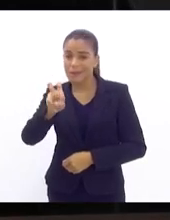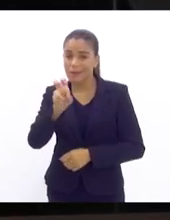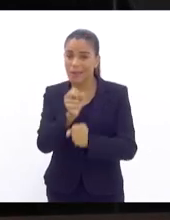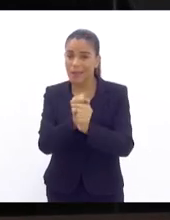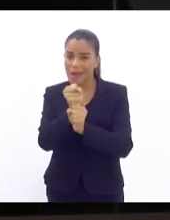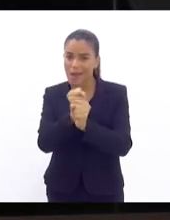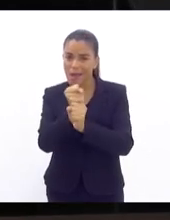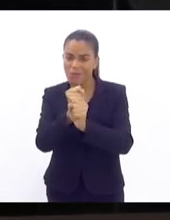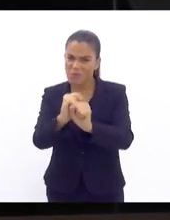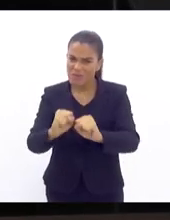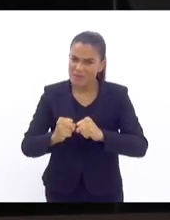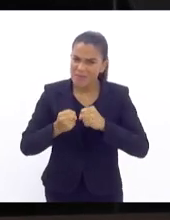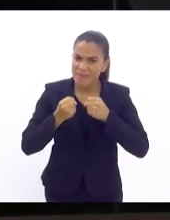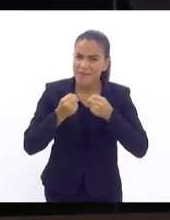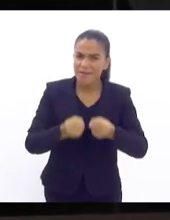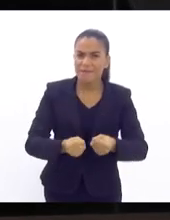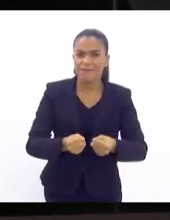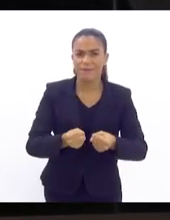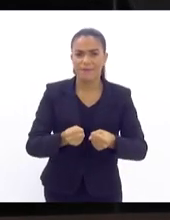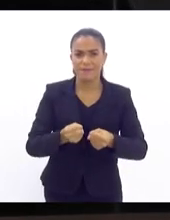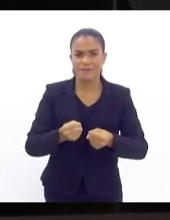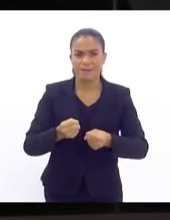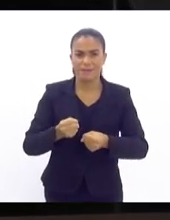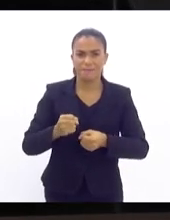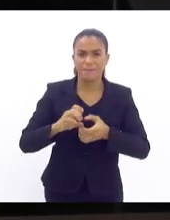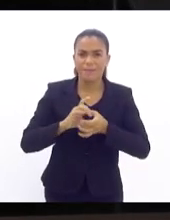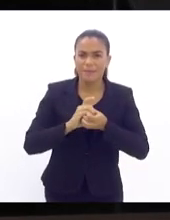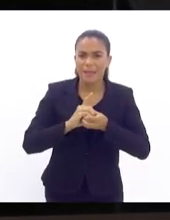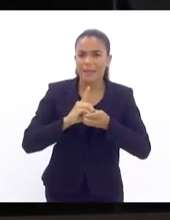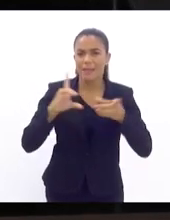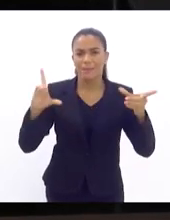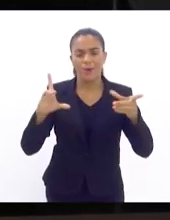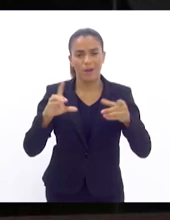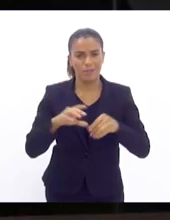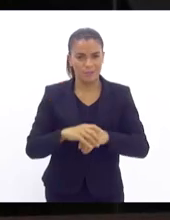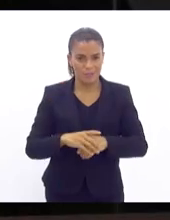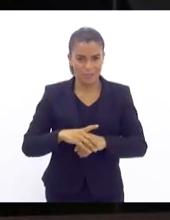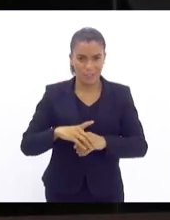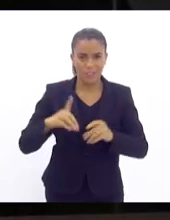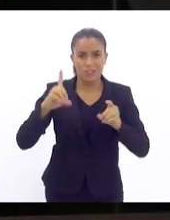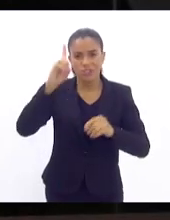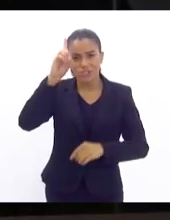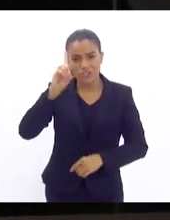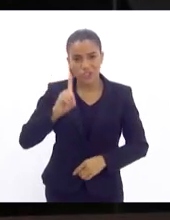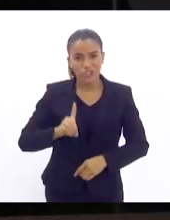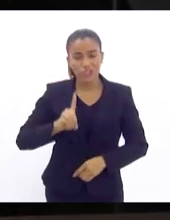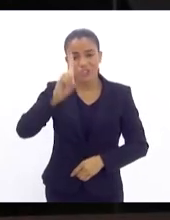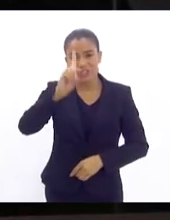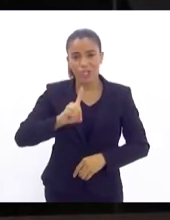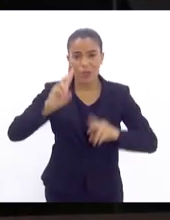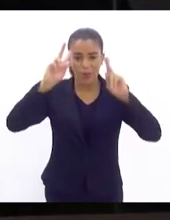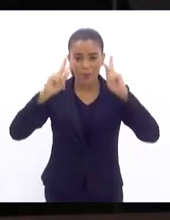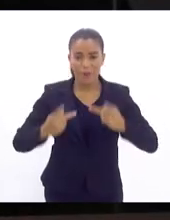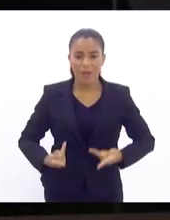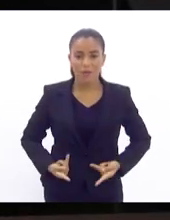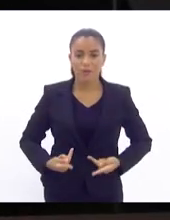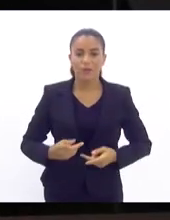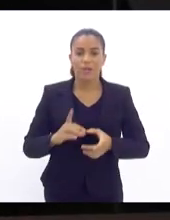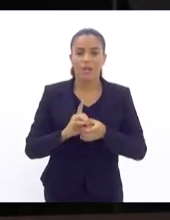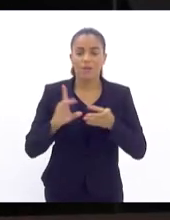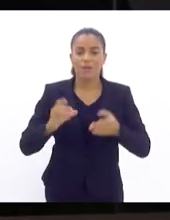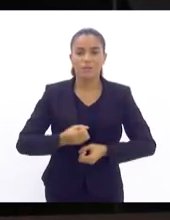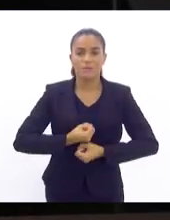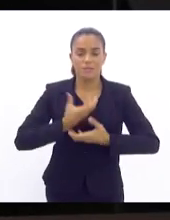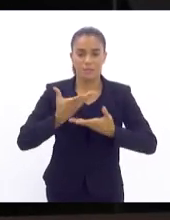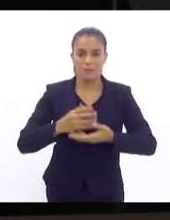da democracia, liberdade de expressão e dos direitos humanos. No